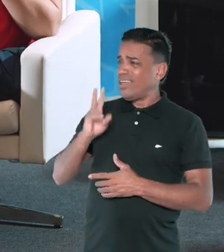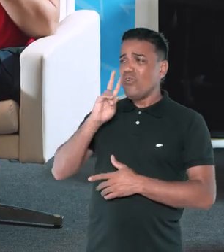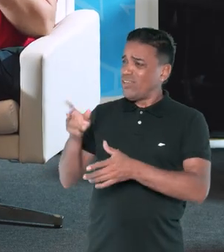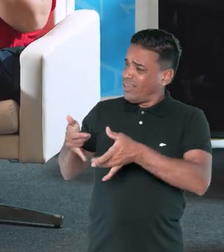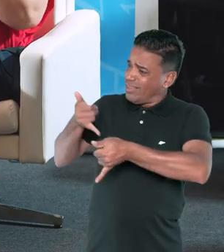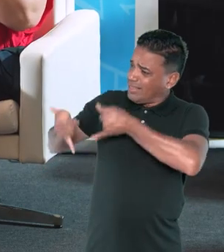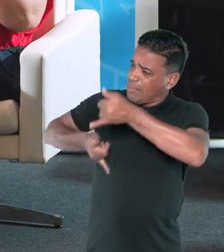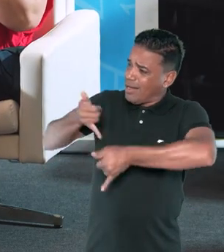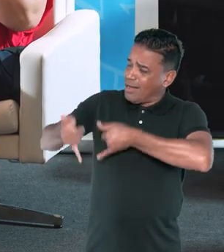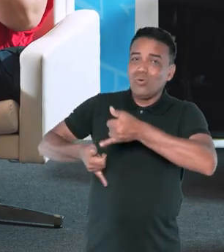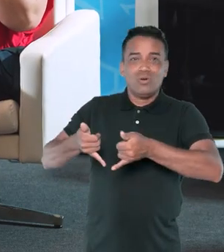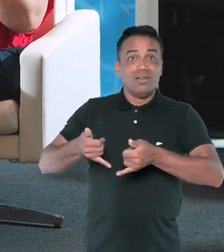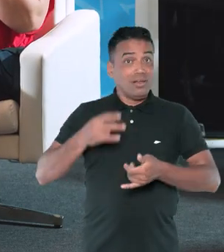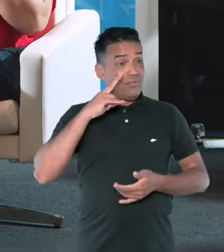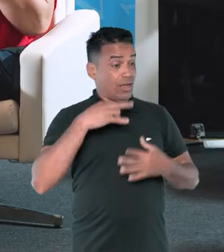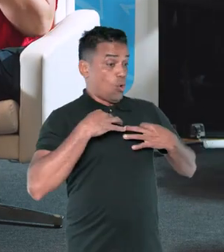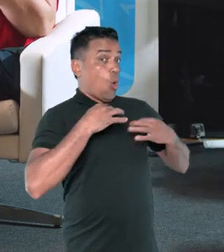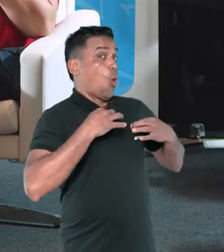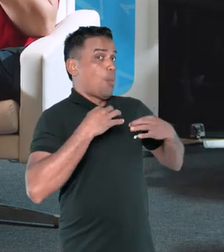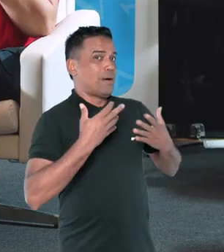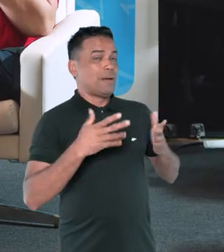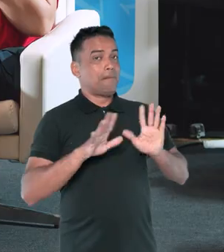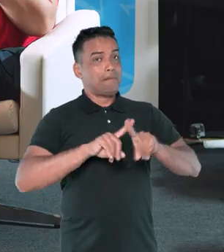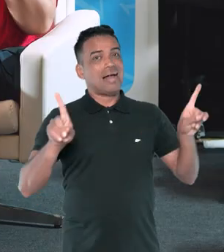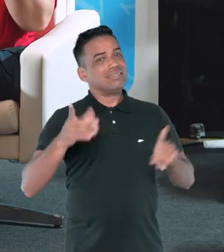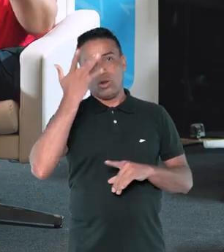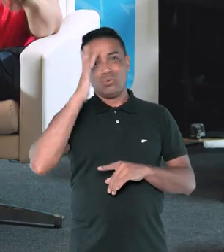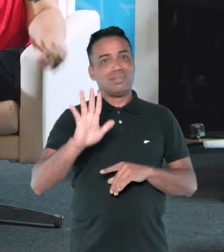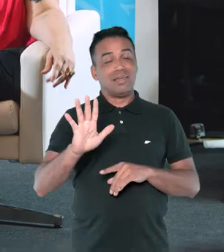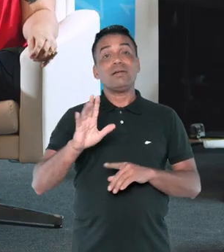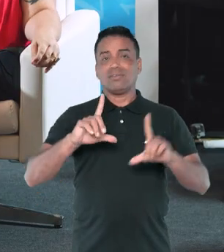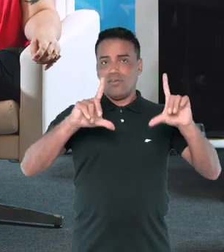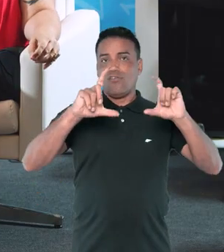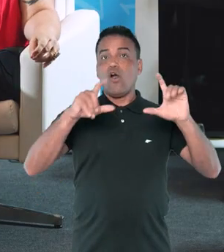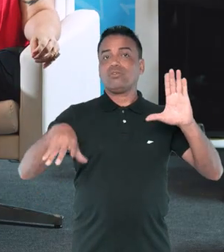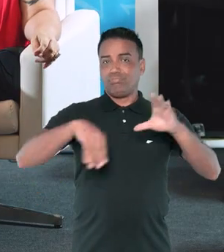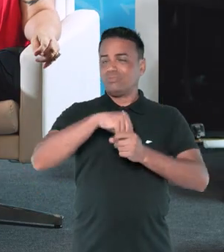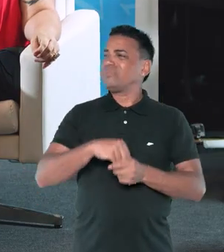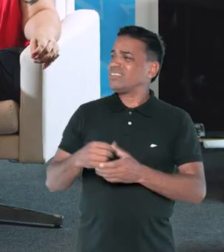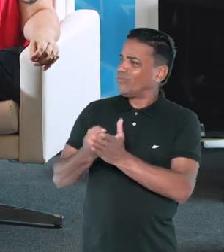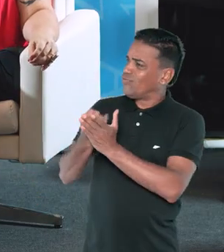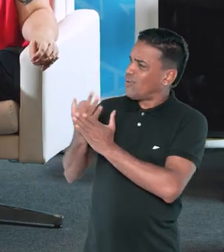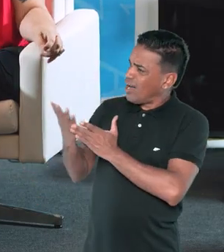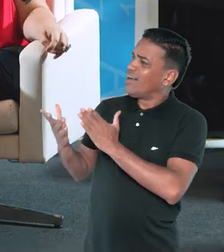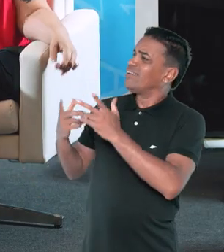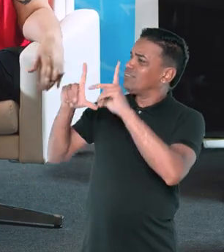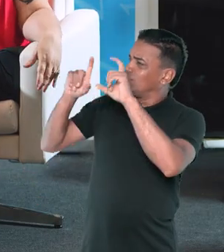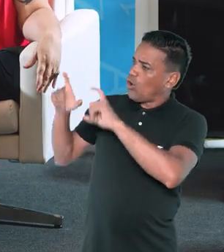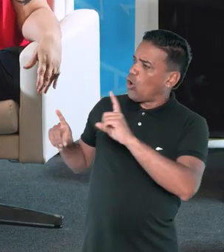Dá para ver o bispo, por causa da roupa, ele tá, mas ela eu não sei quem é, mas ela está na foto. Tem muitas fotos da igreja.